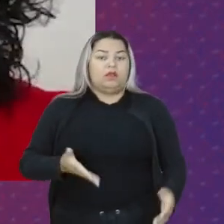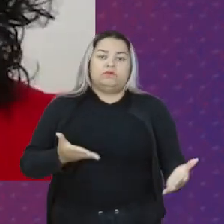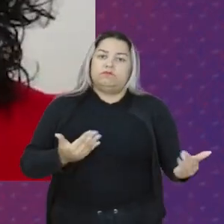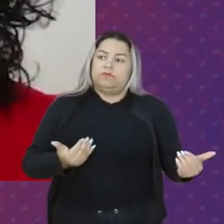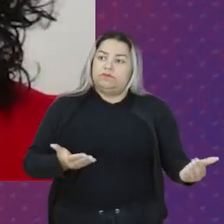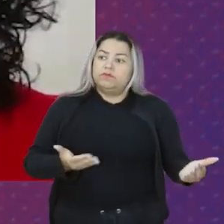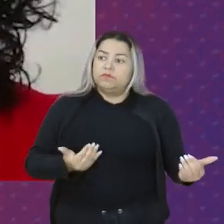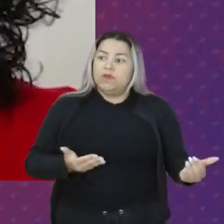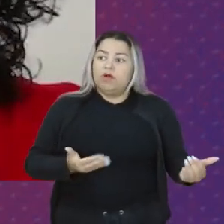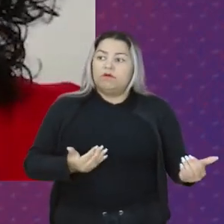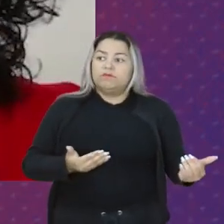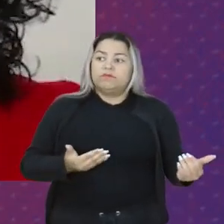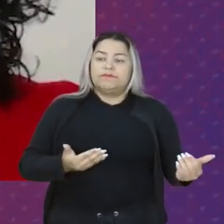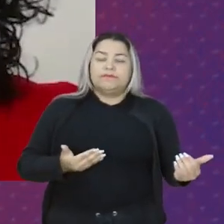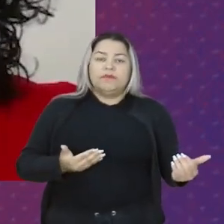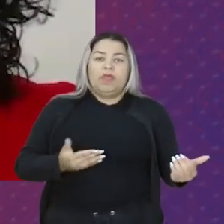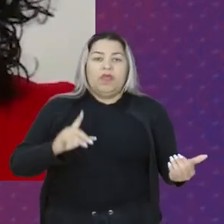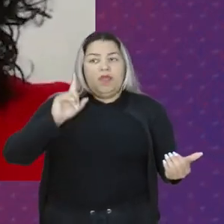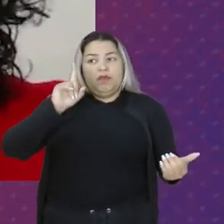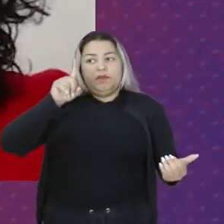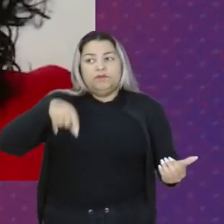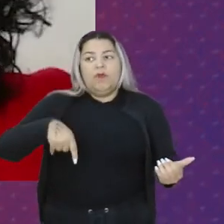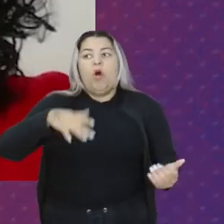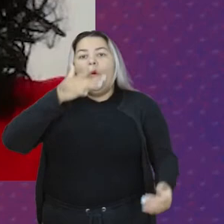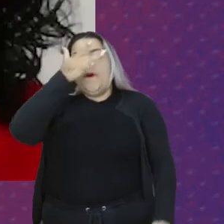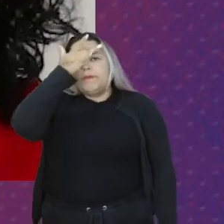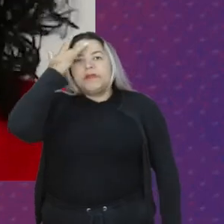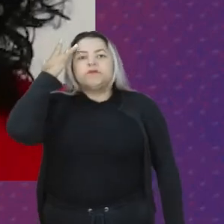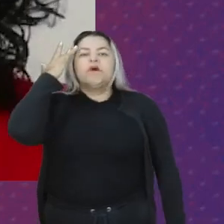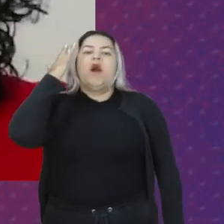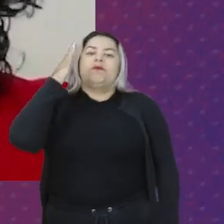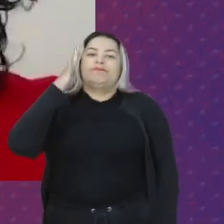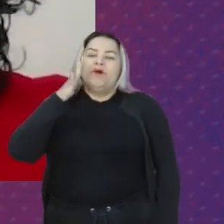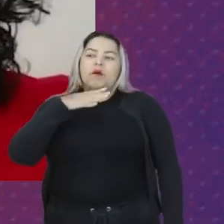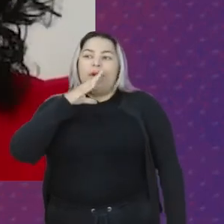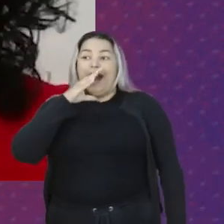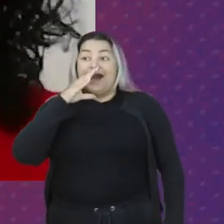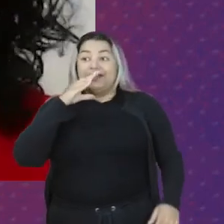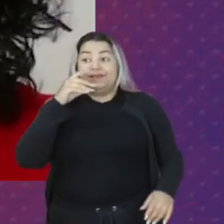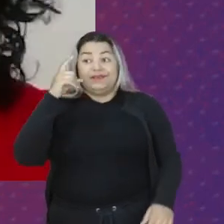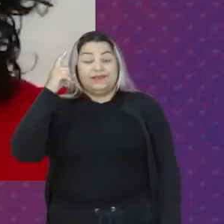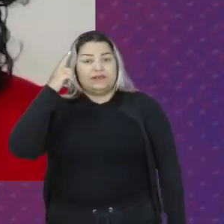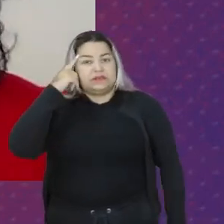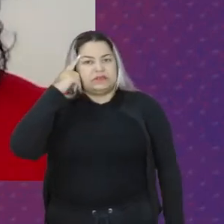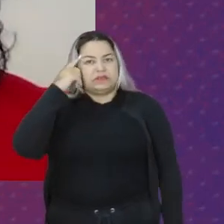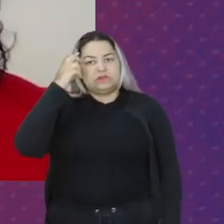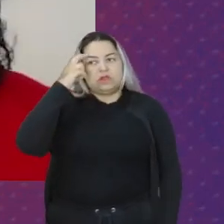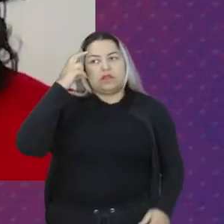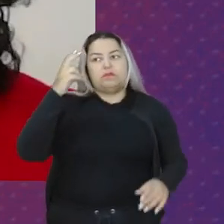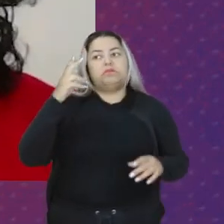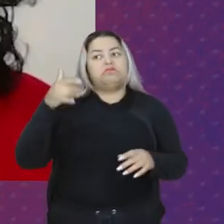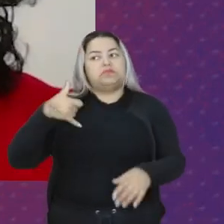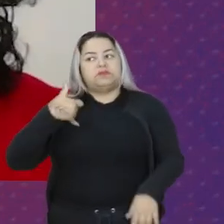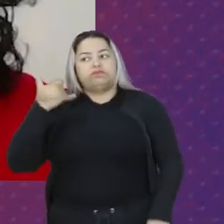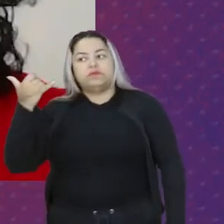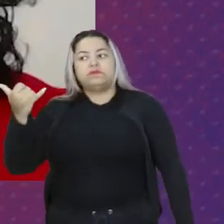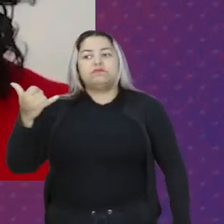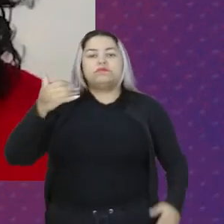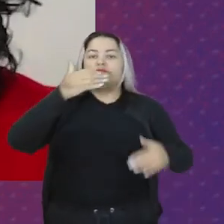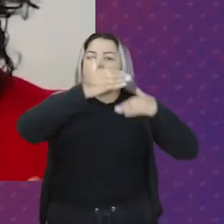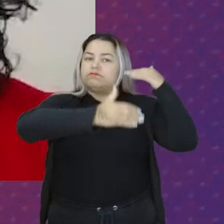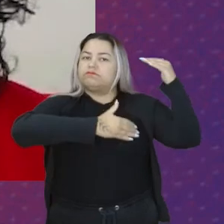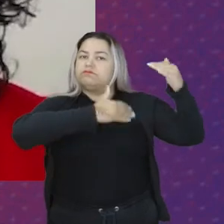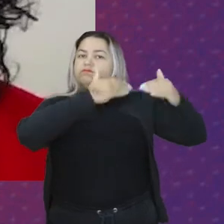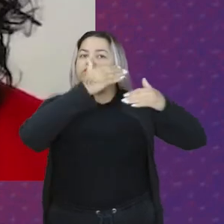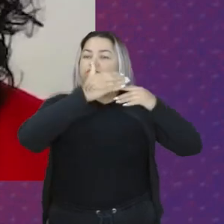adolescente, é uma pessoa com mais maturidade, com mais idade, com mais